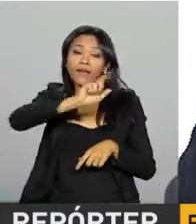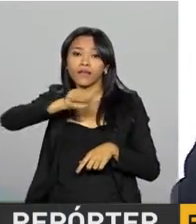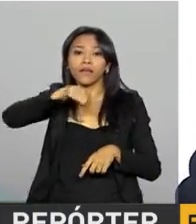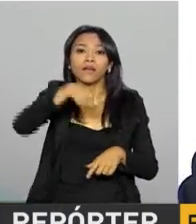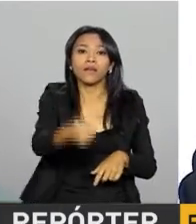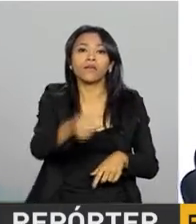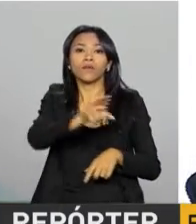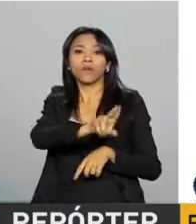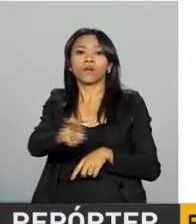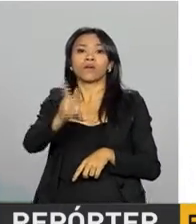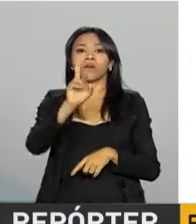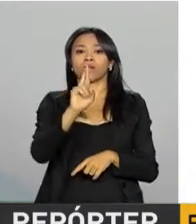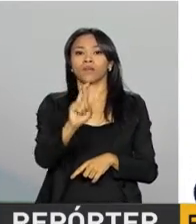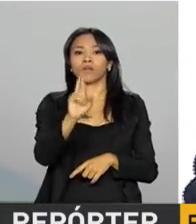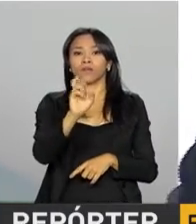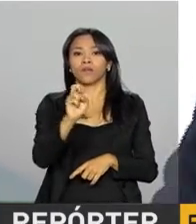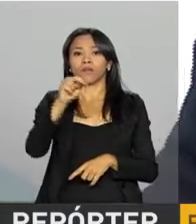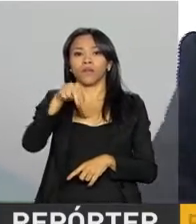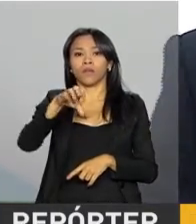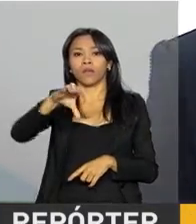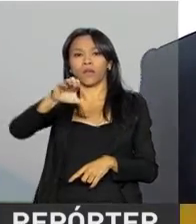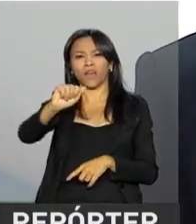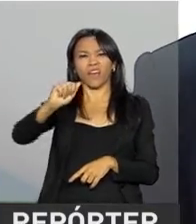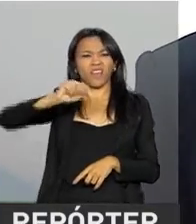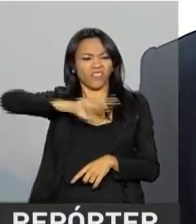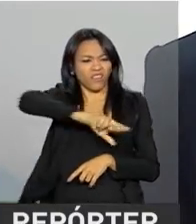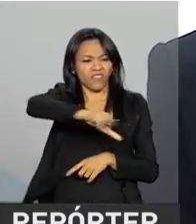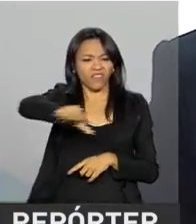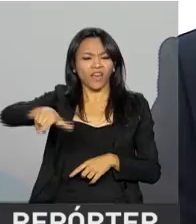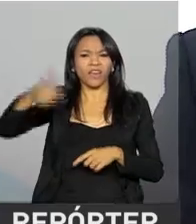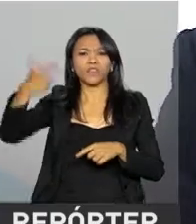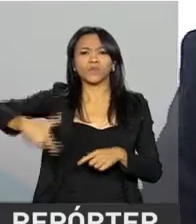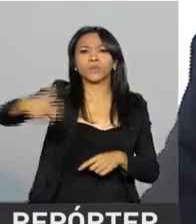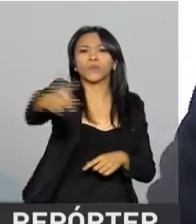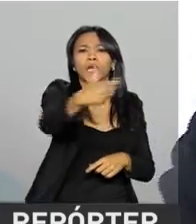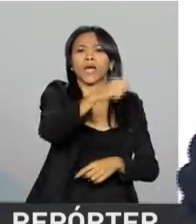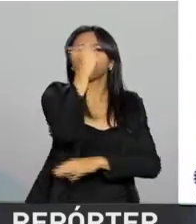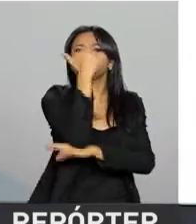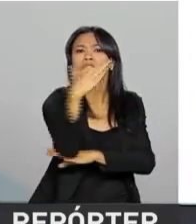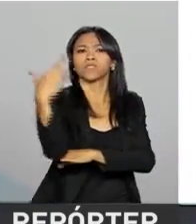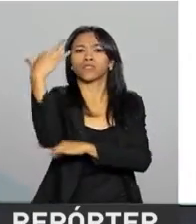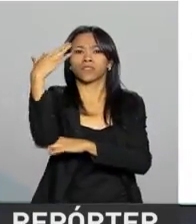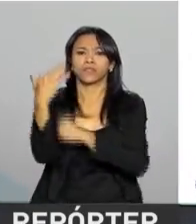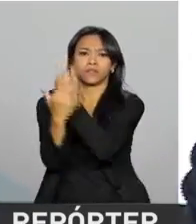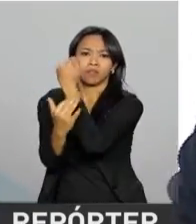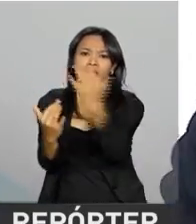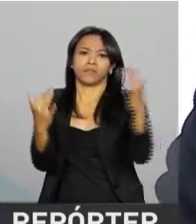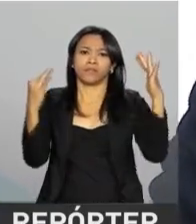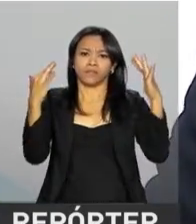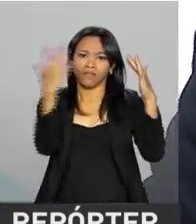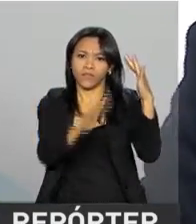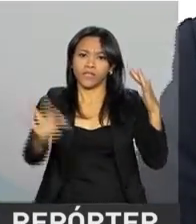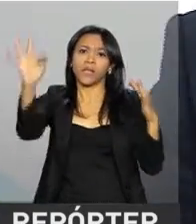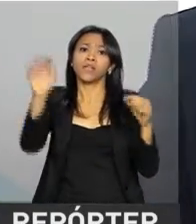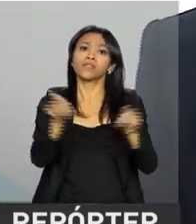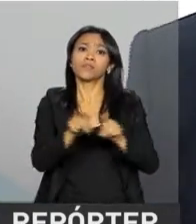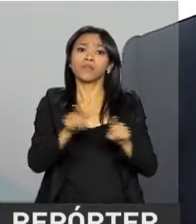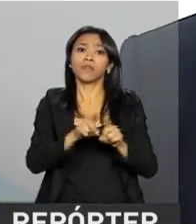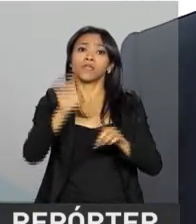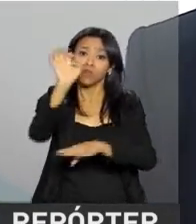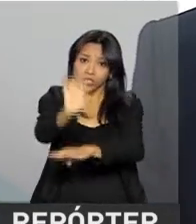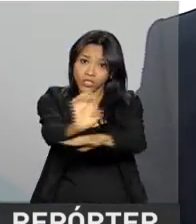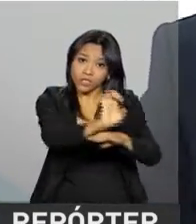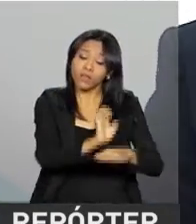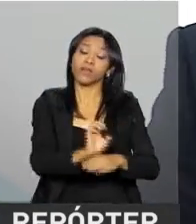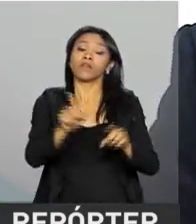de reservas ambientais e reservas indígenas, reservas ambientais federais e reservas ambientais